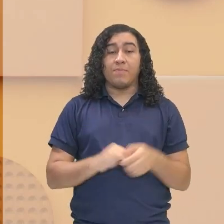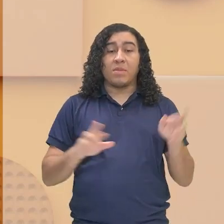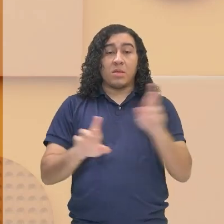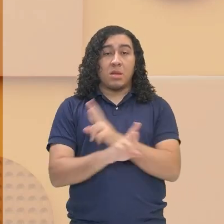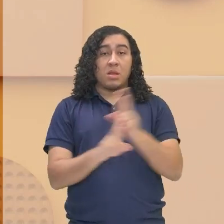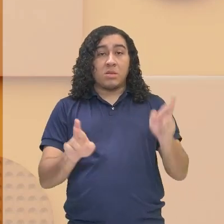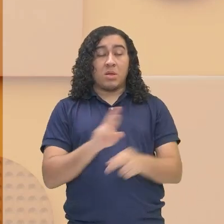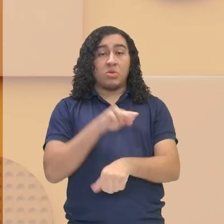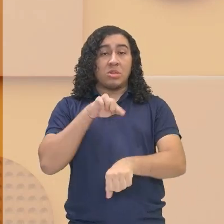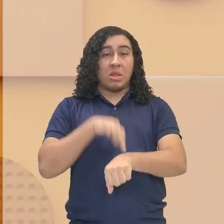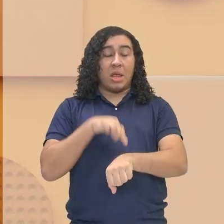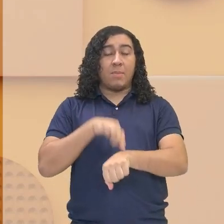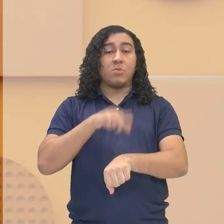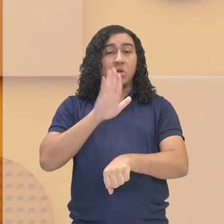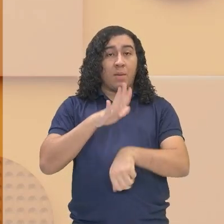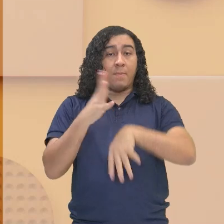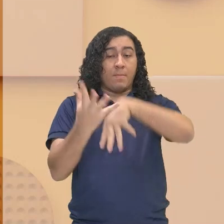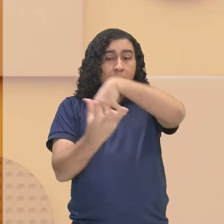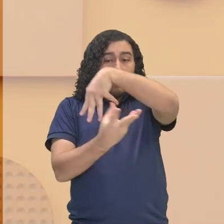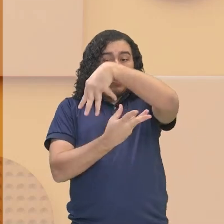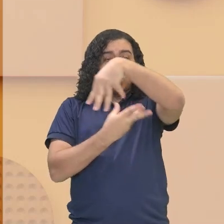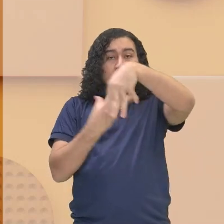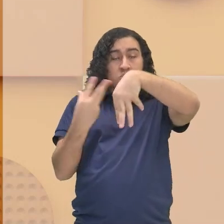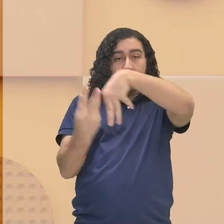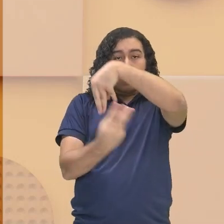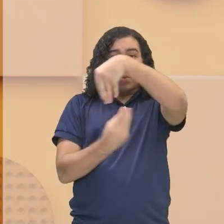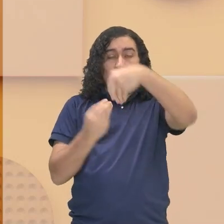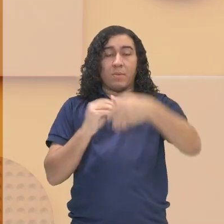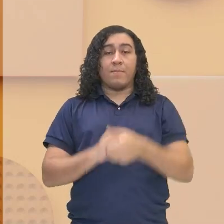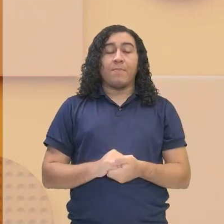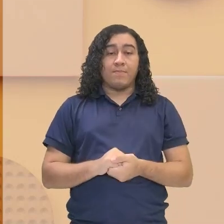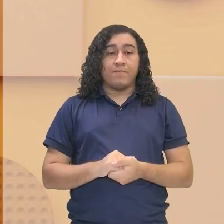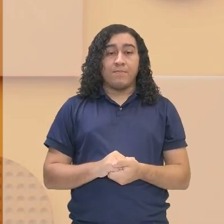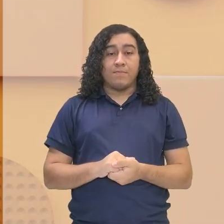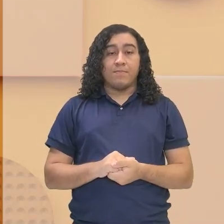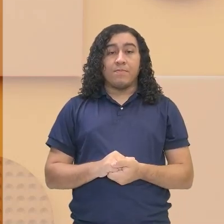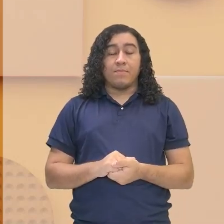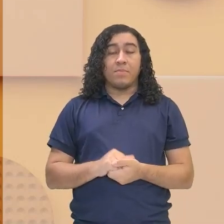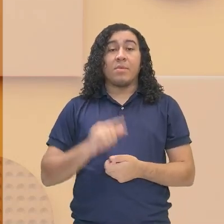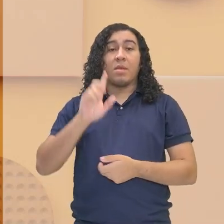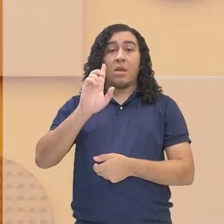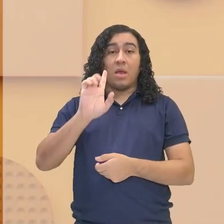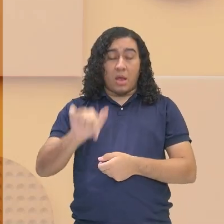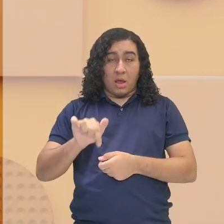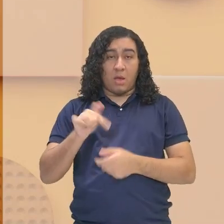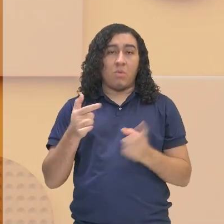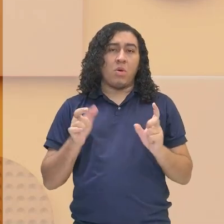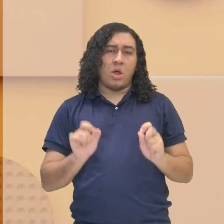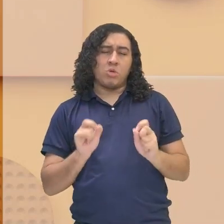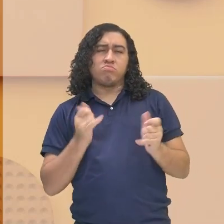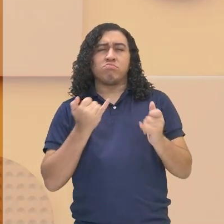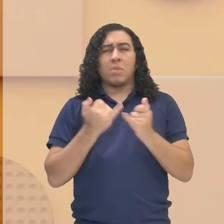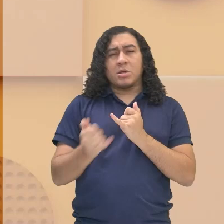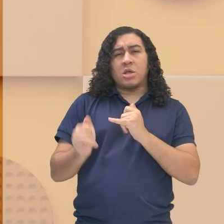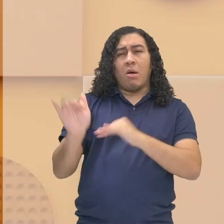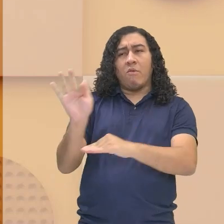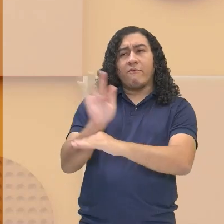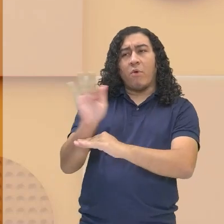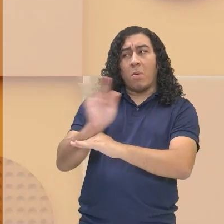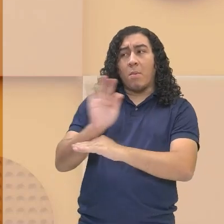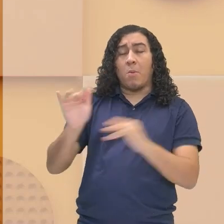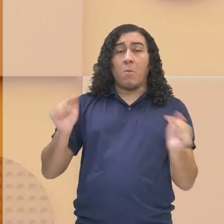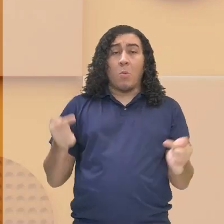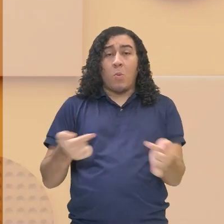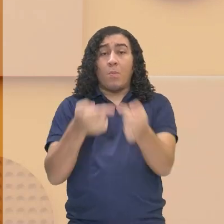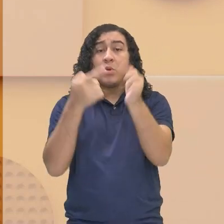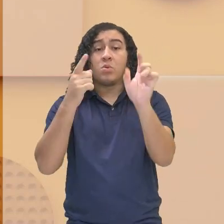mesclando para uma questão formal, mais adequada, vamos dizer assim, para com as